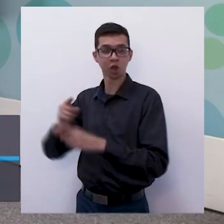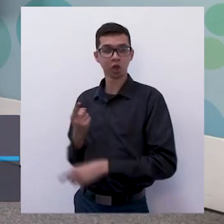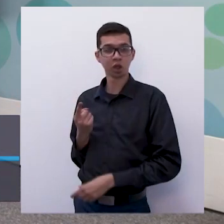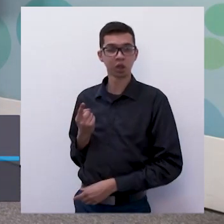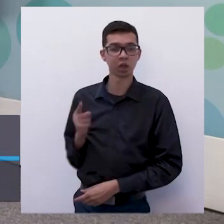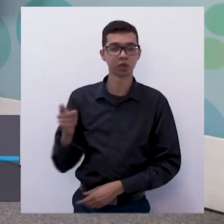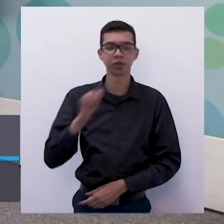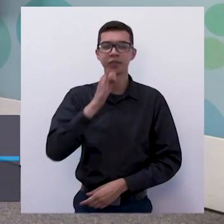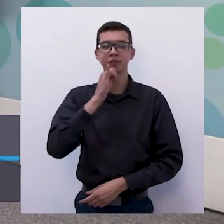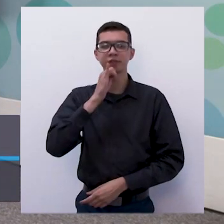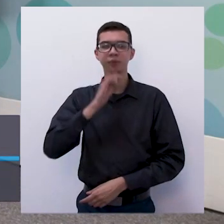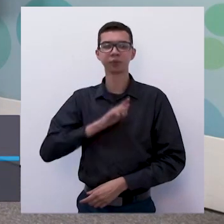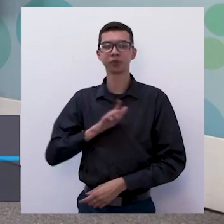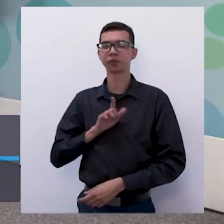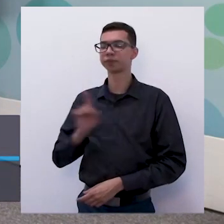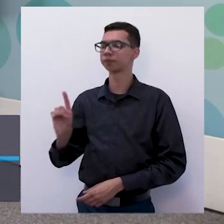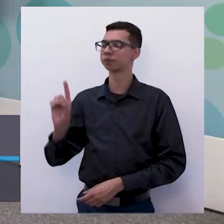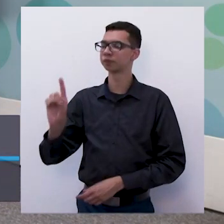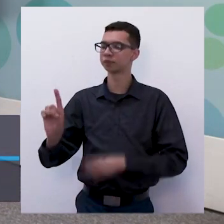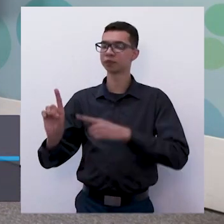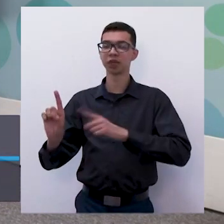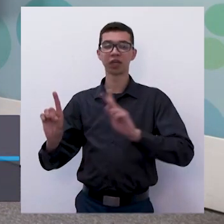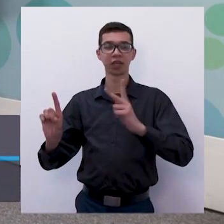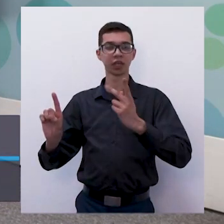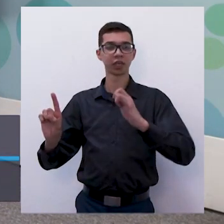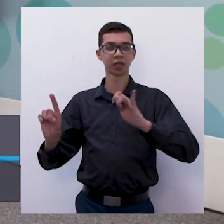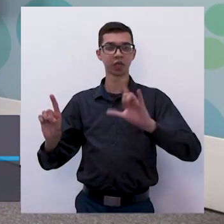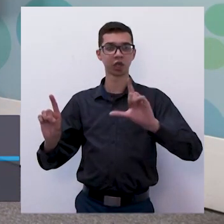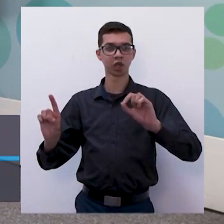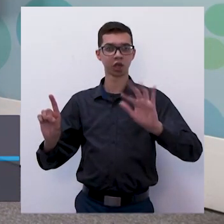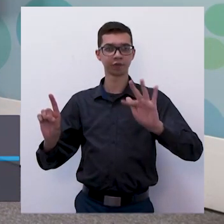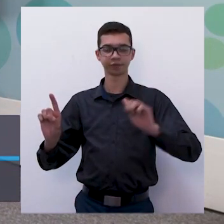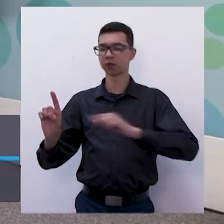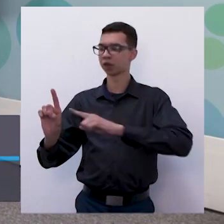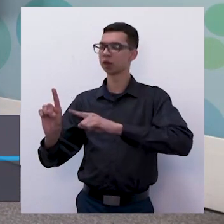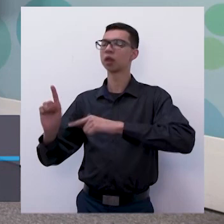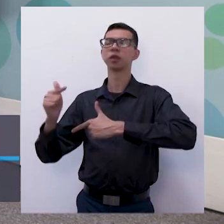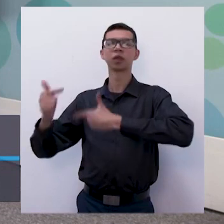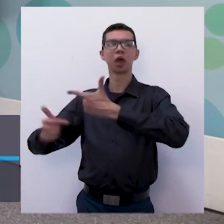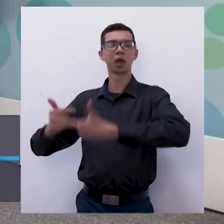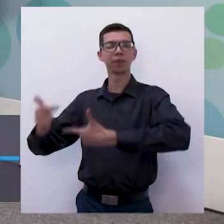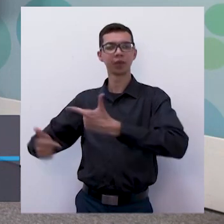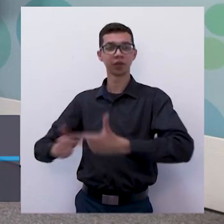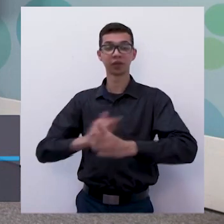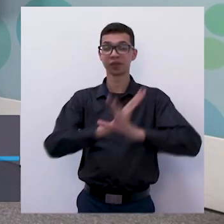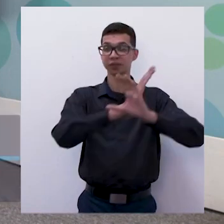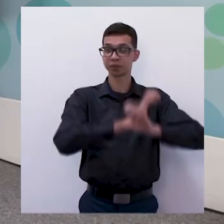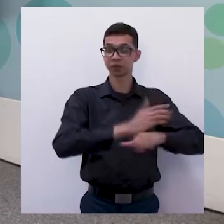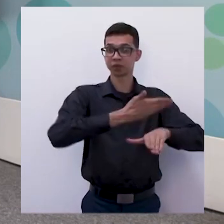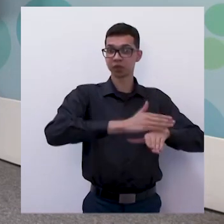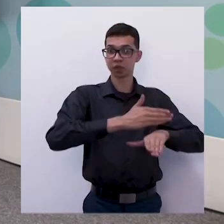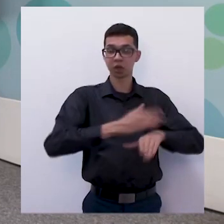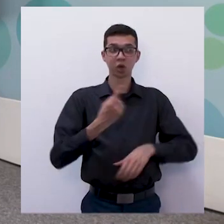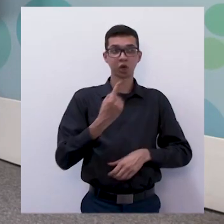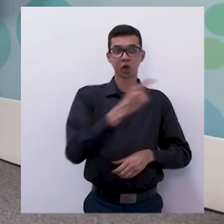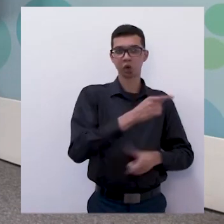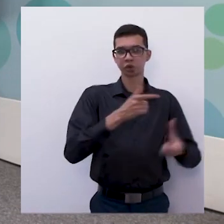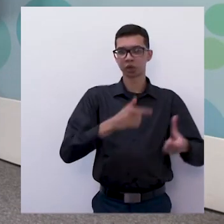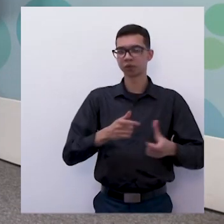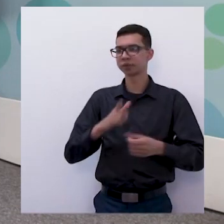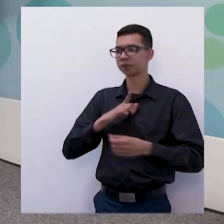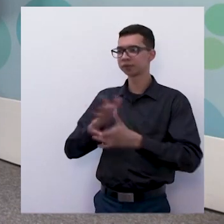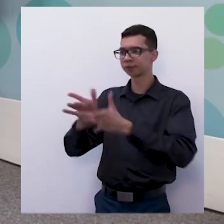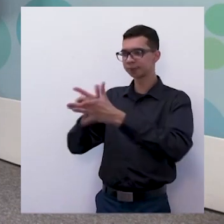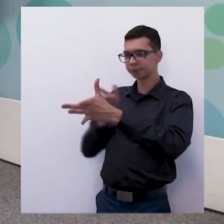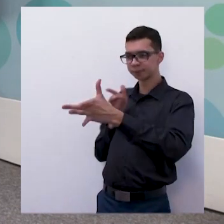pouco ele é flechado, de repente, por um espartano que está em treinamento em algum lugar de longe, né?